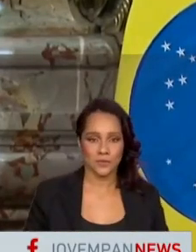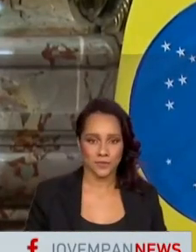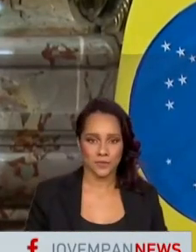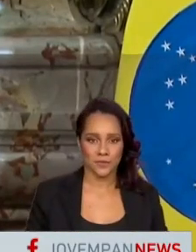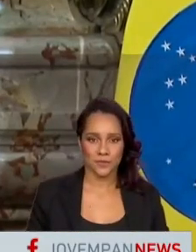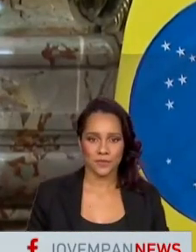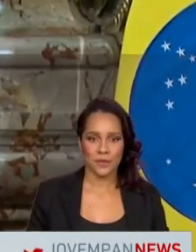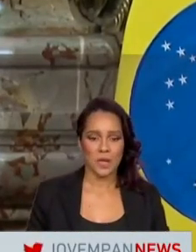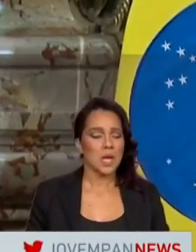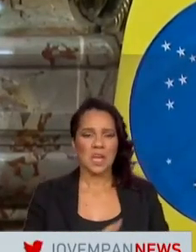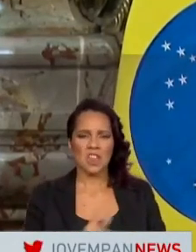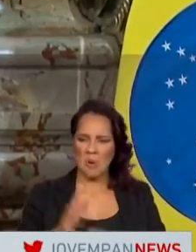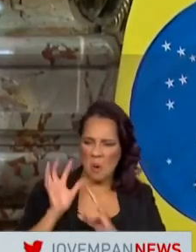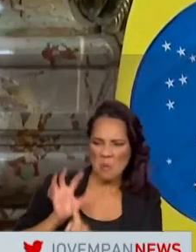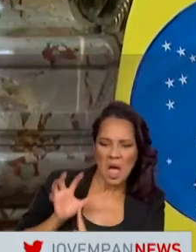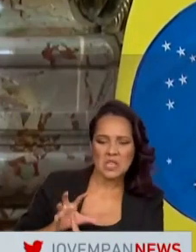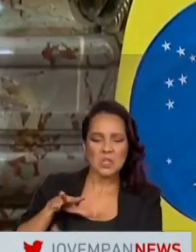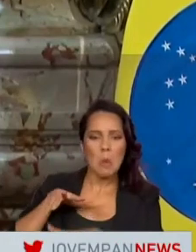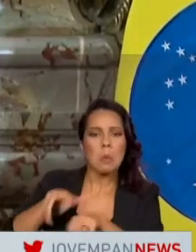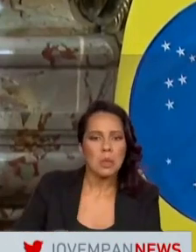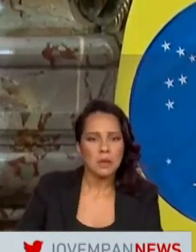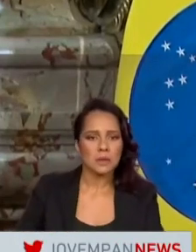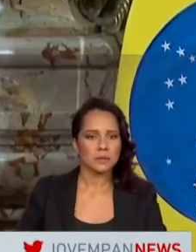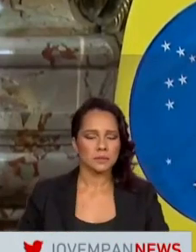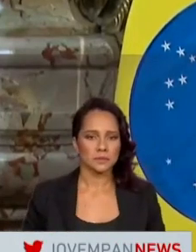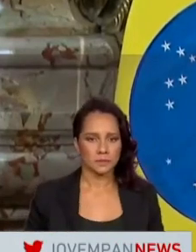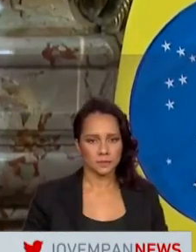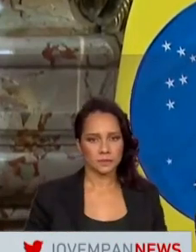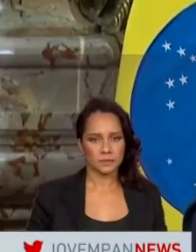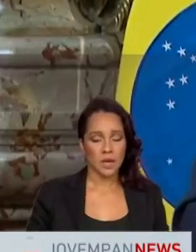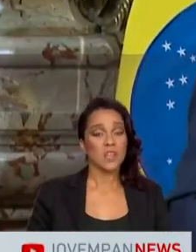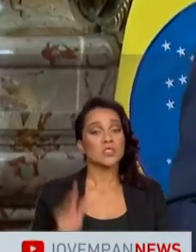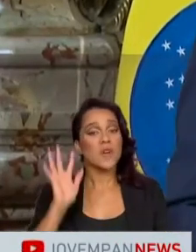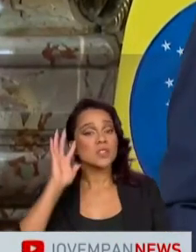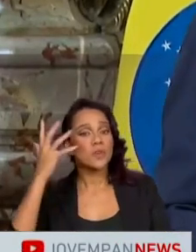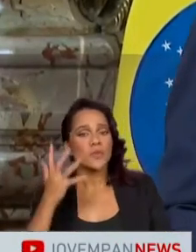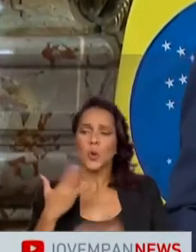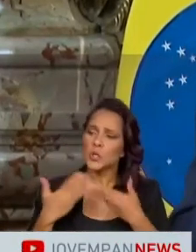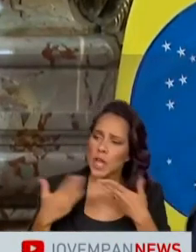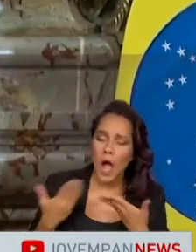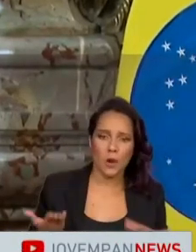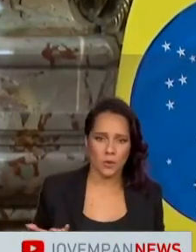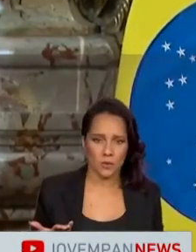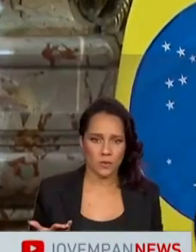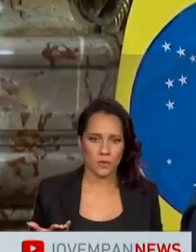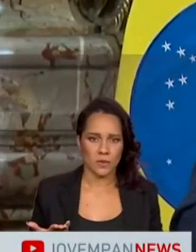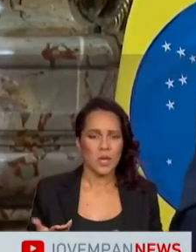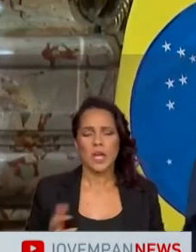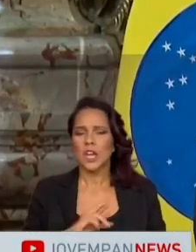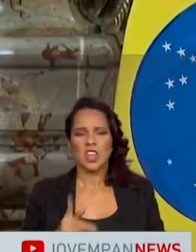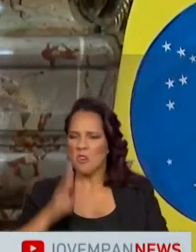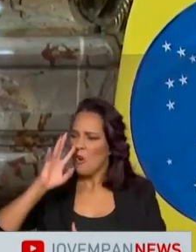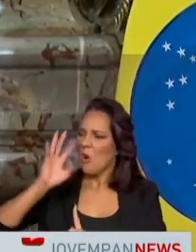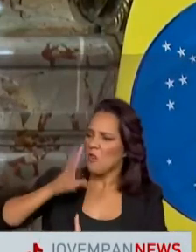solucioná-lo com diálogos. E não com ameaça de ocupação. E não com ameaças de ocupação. A gente vai resolver com diálogo. E não